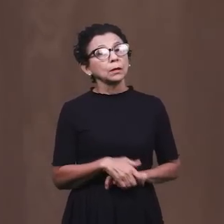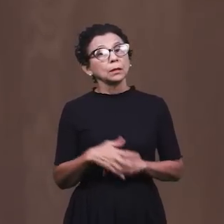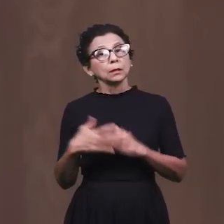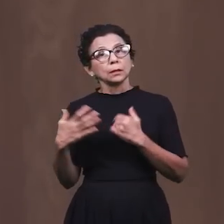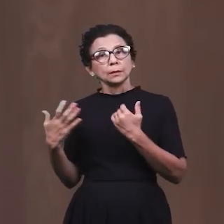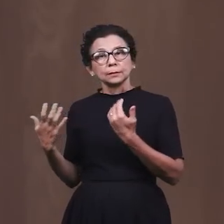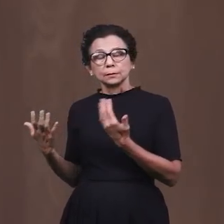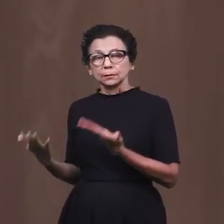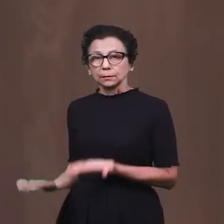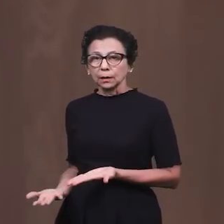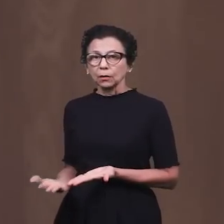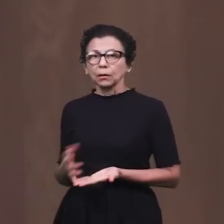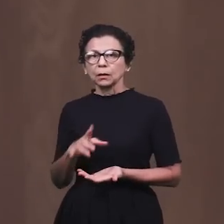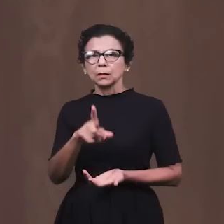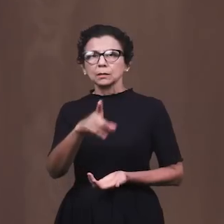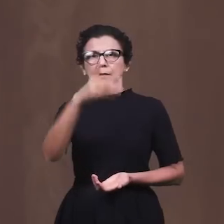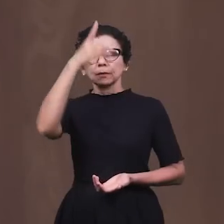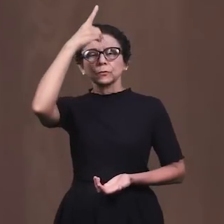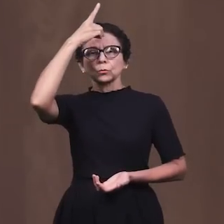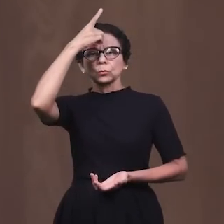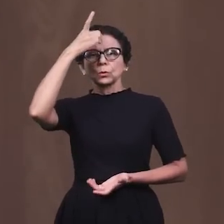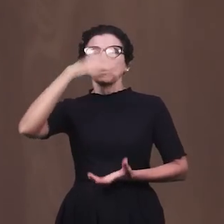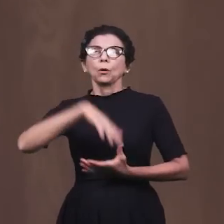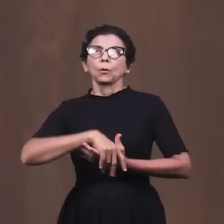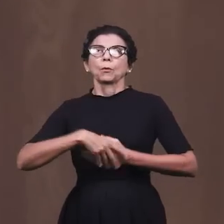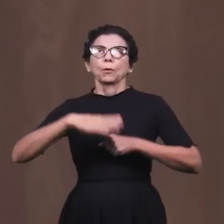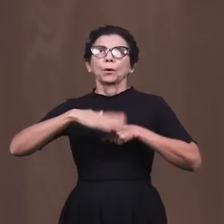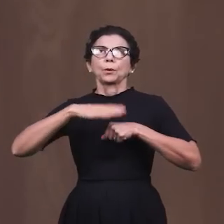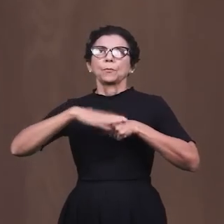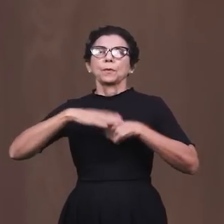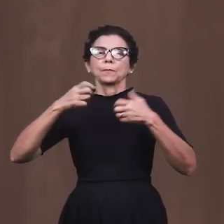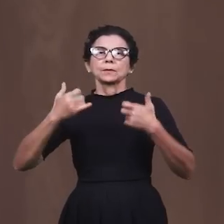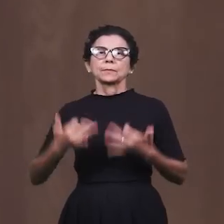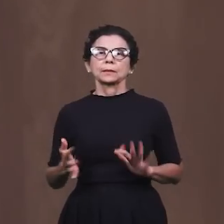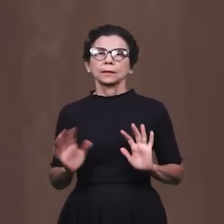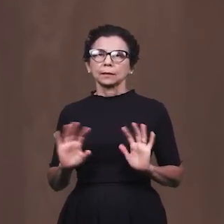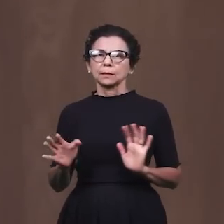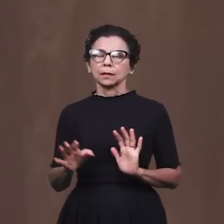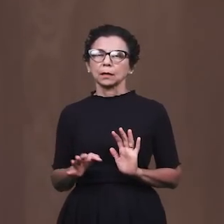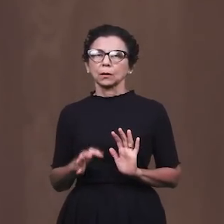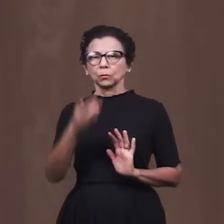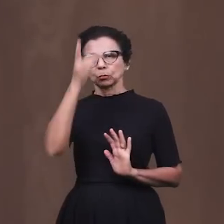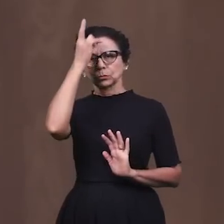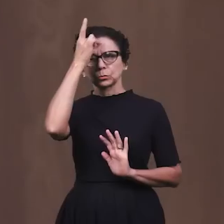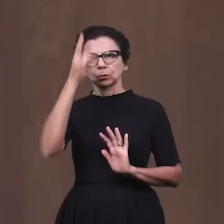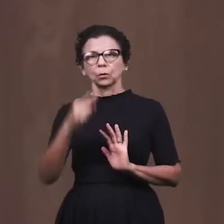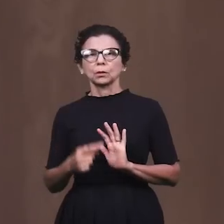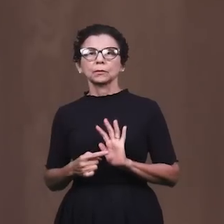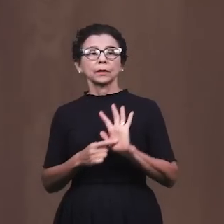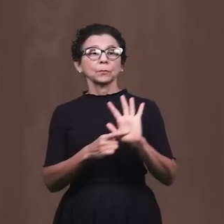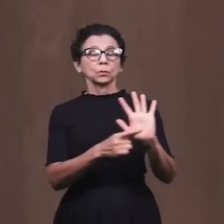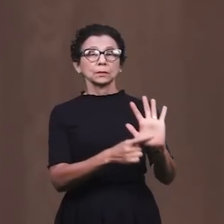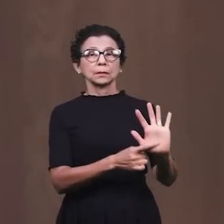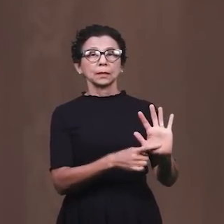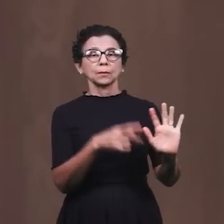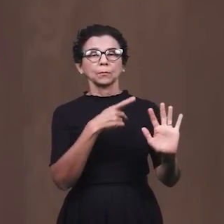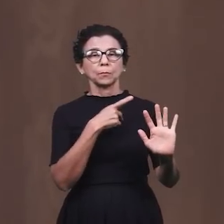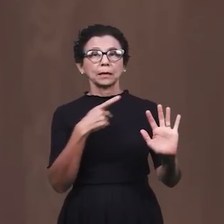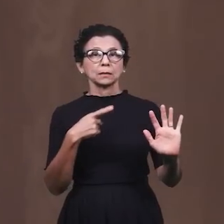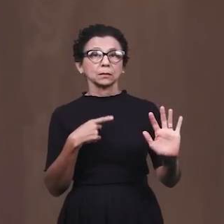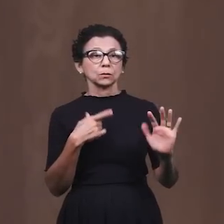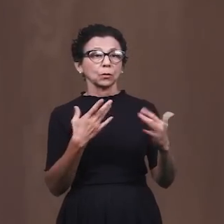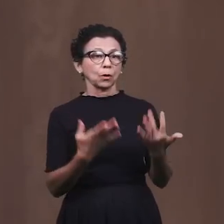ao corpo. E ele vai levar através de quem? Através do ministério. Então ele vai procurar o ministério, o pastor, e dizer, pastor, eu